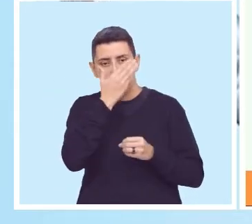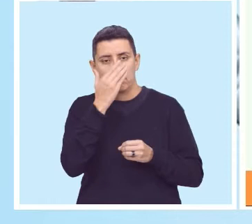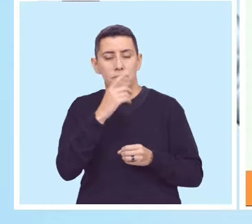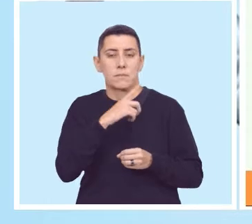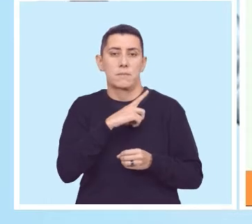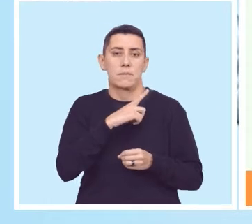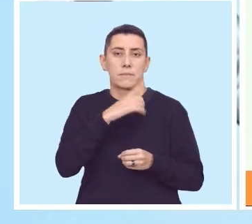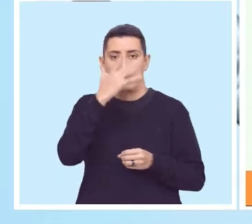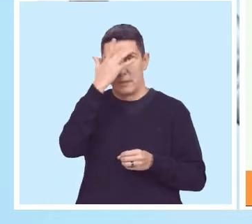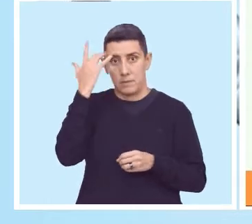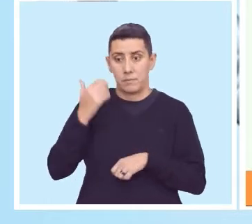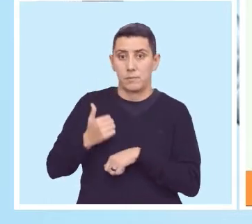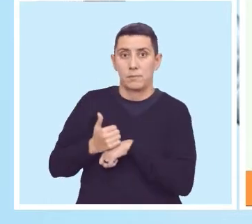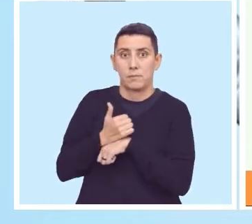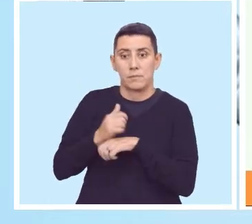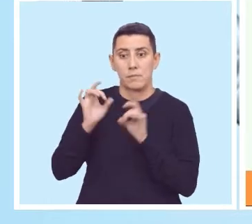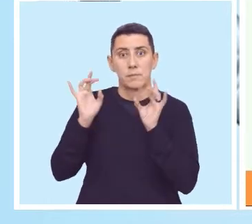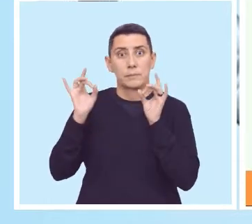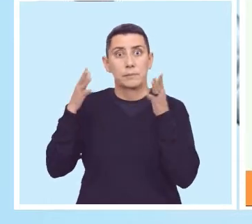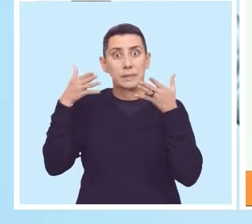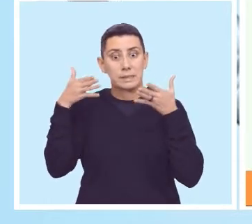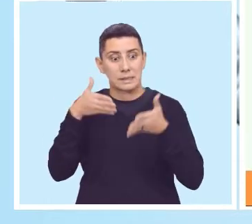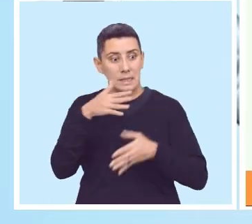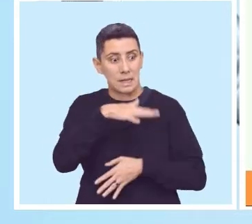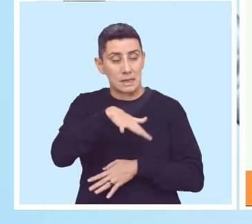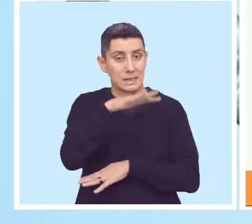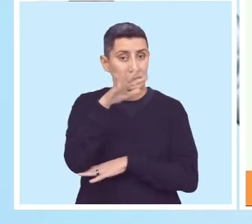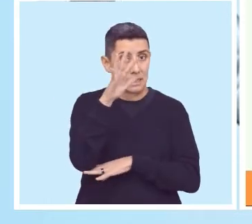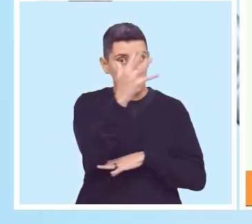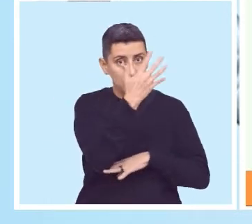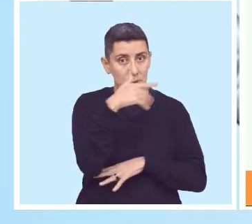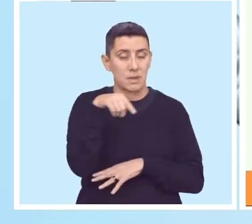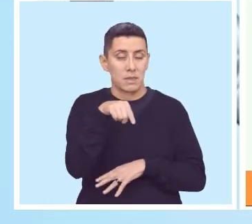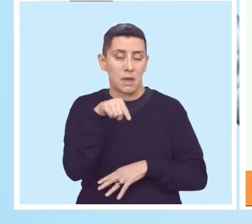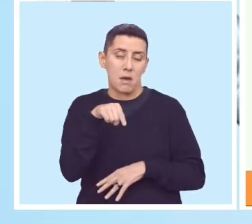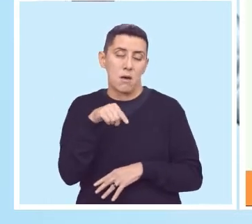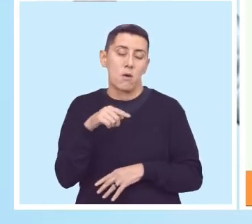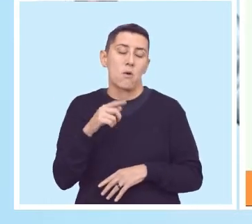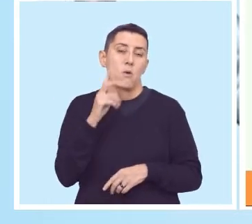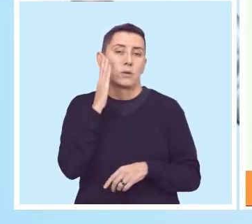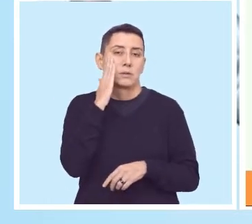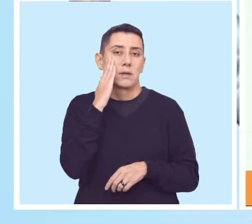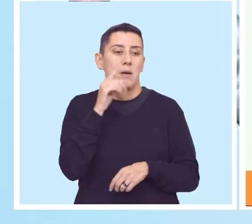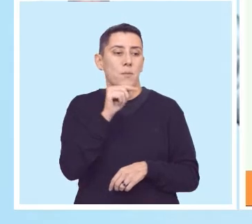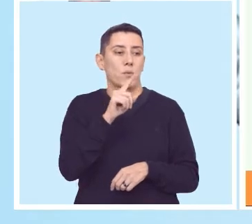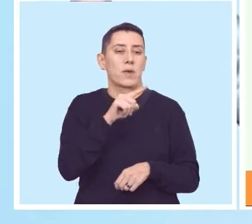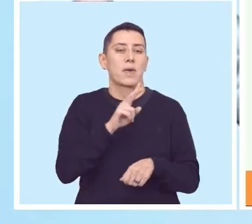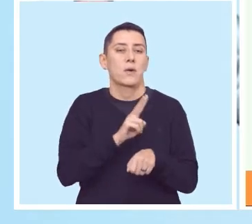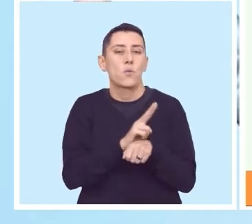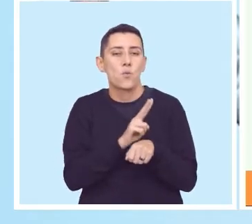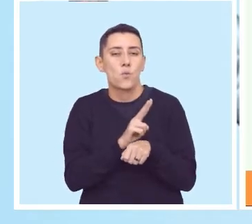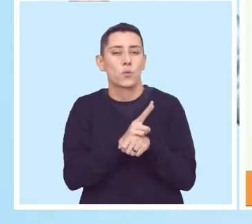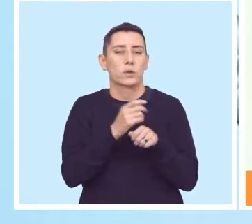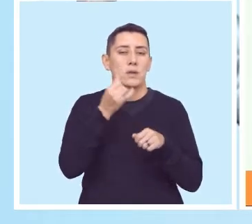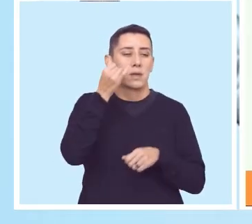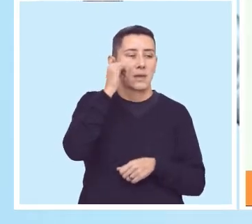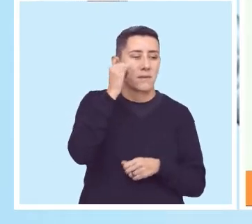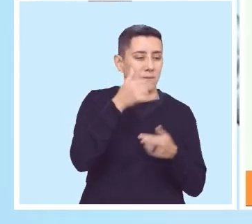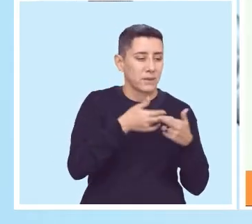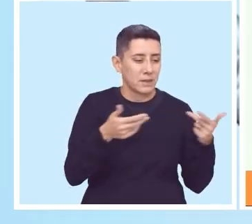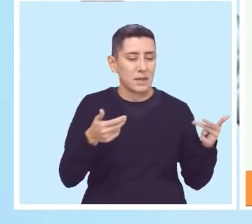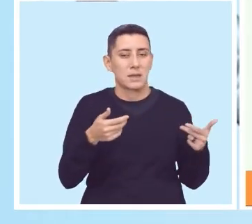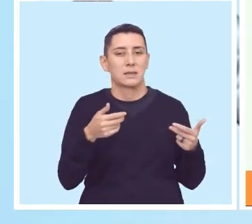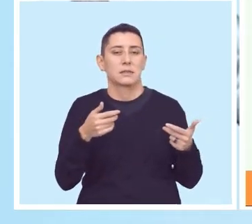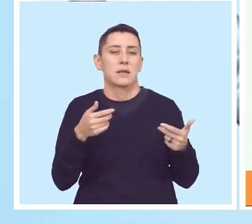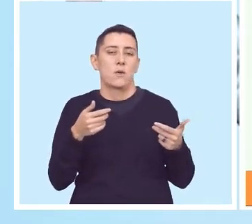pessoas especialistas nas áreas de ambiental, né, na parte de conservação ambiental, engenheiros